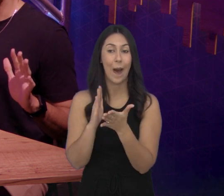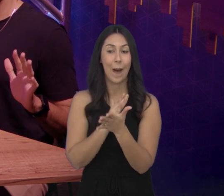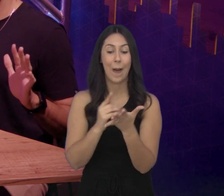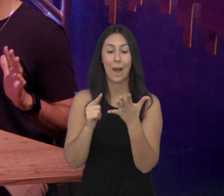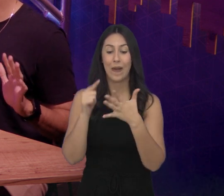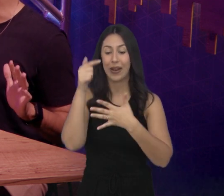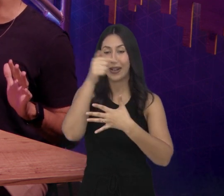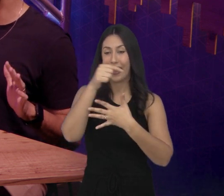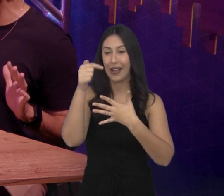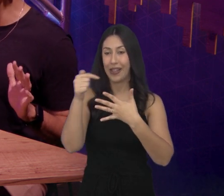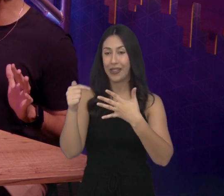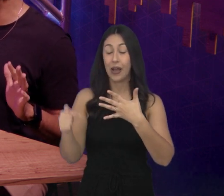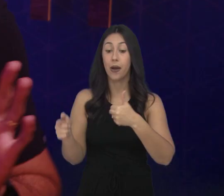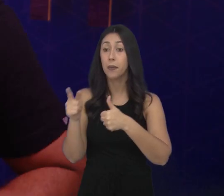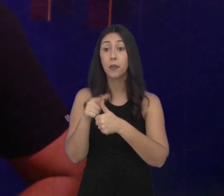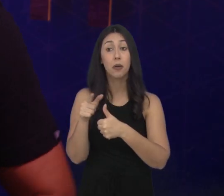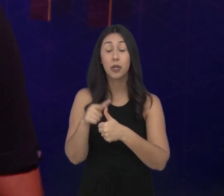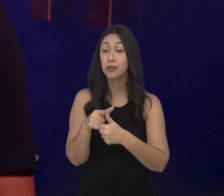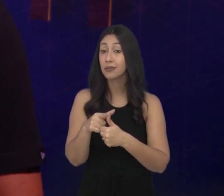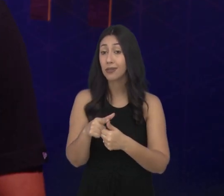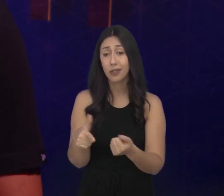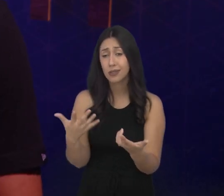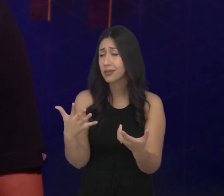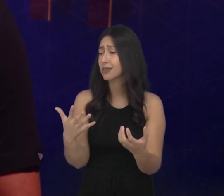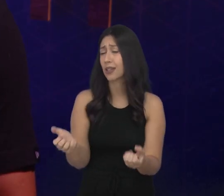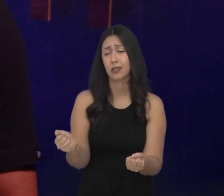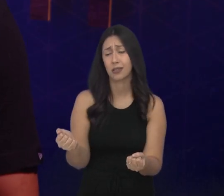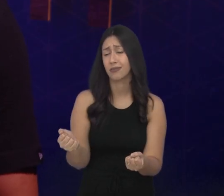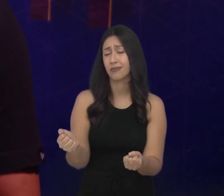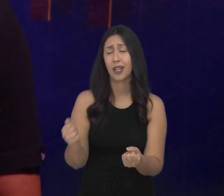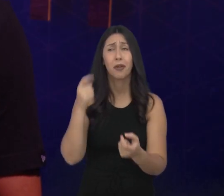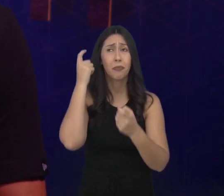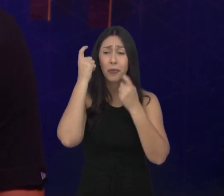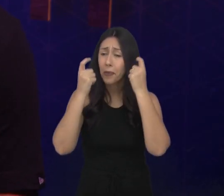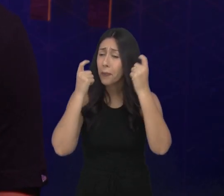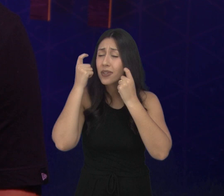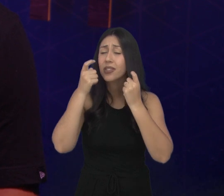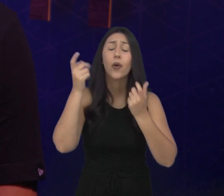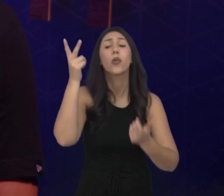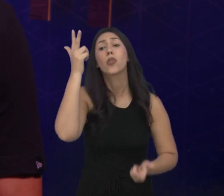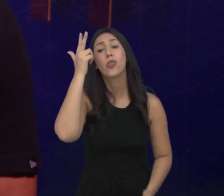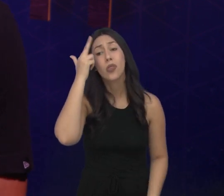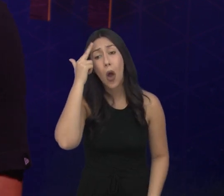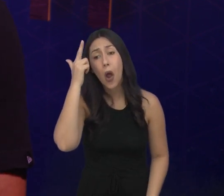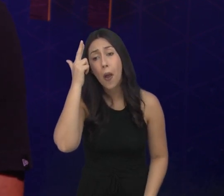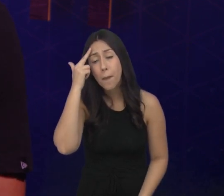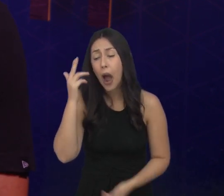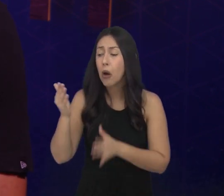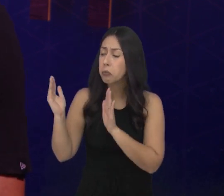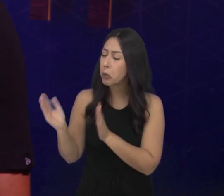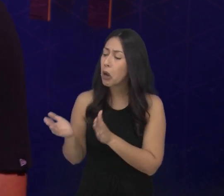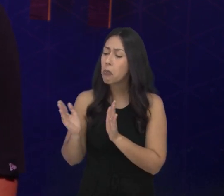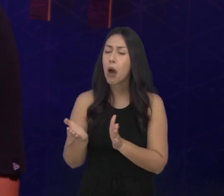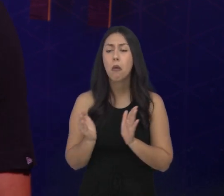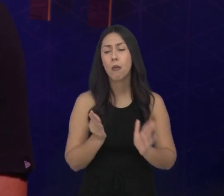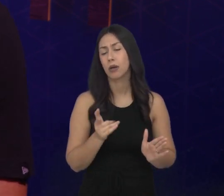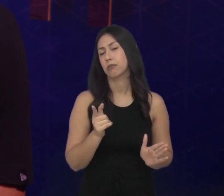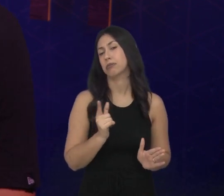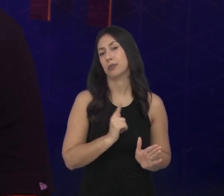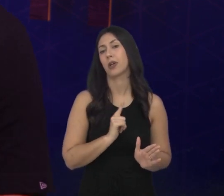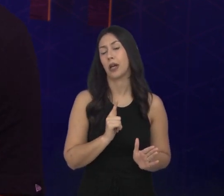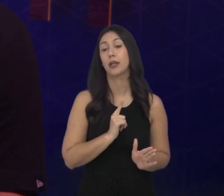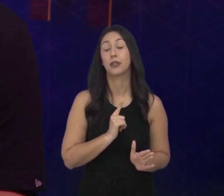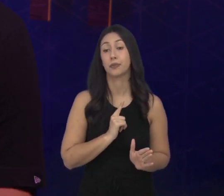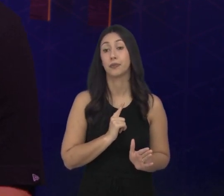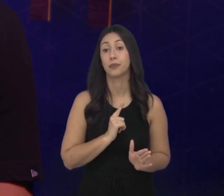Alguns tópicos aqui. Primeiro, aceite a crise. Ela vai acontecer, galera. Você vai passar por todas essas coisas que a gente